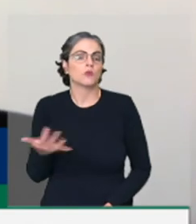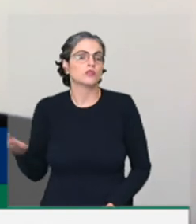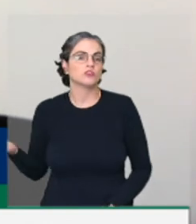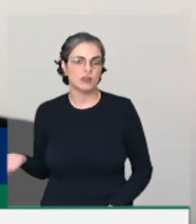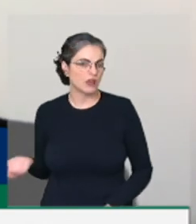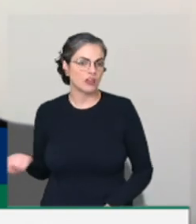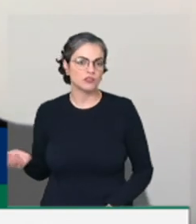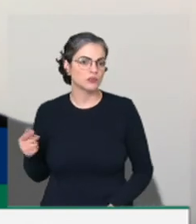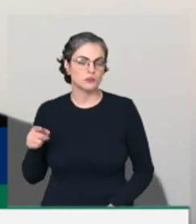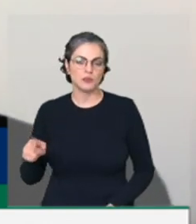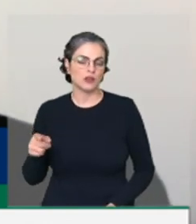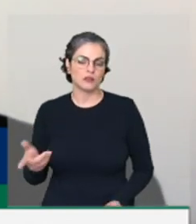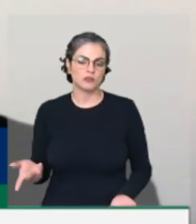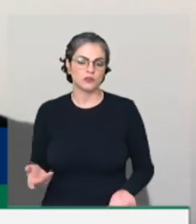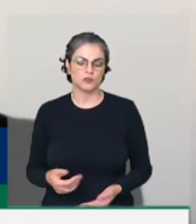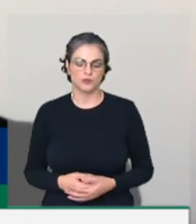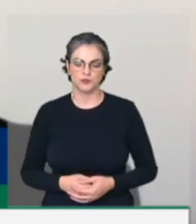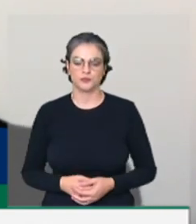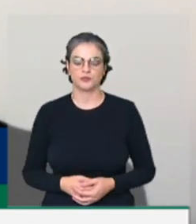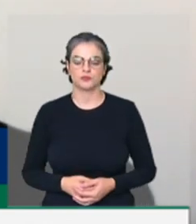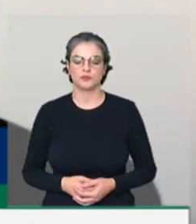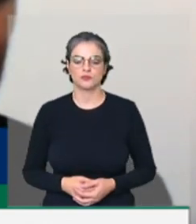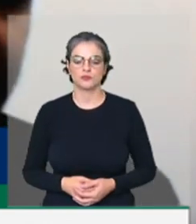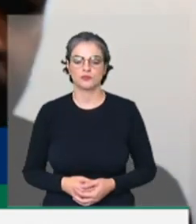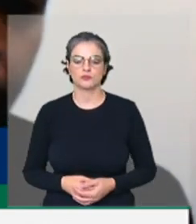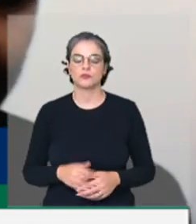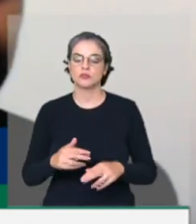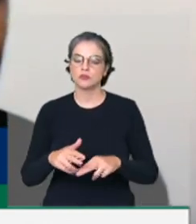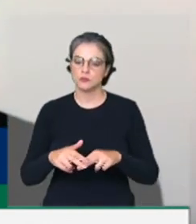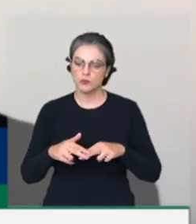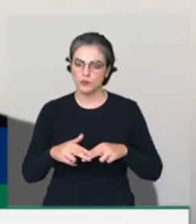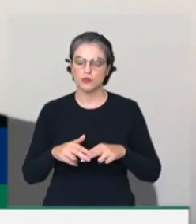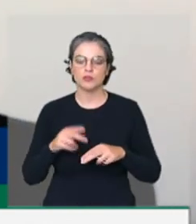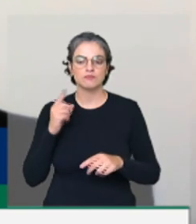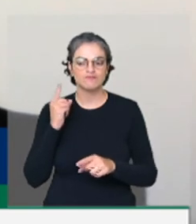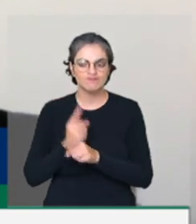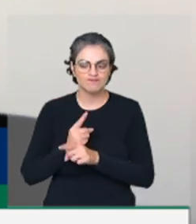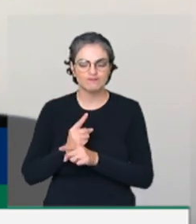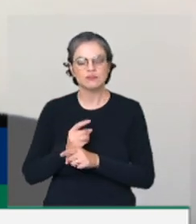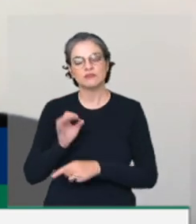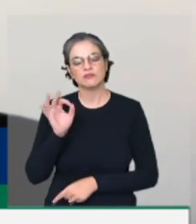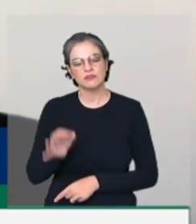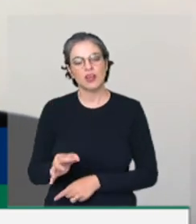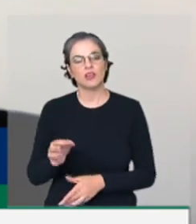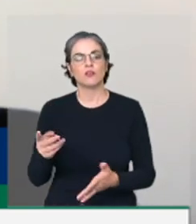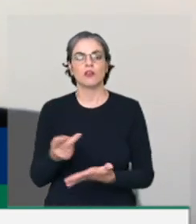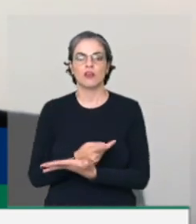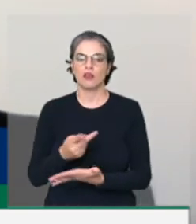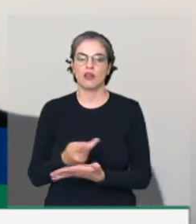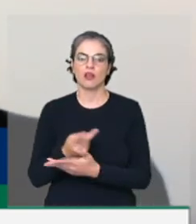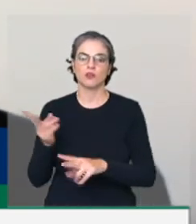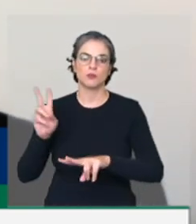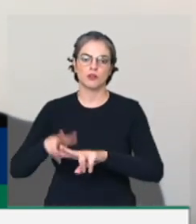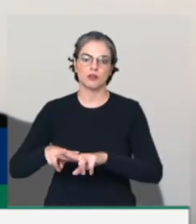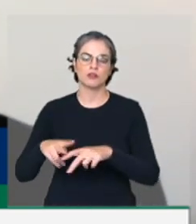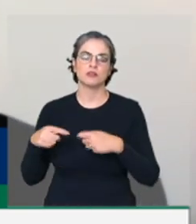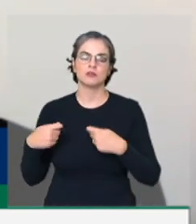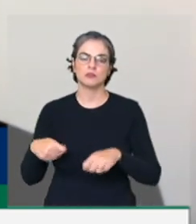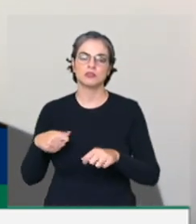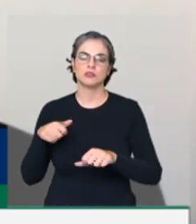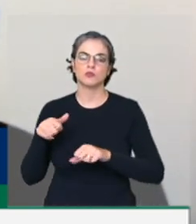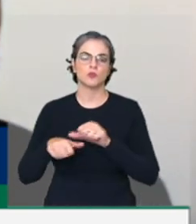tiro. Pelo exposto, é patente que a prisão é ilegal e deveria ser relaxada imediatamente,